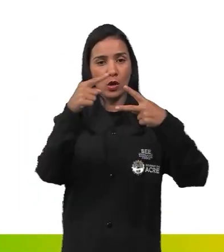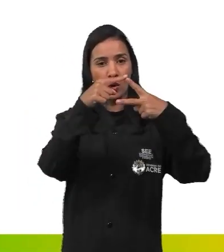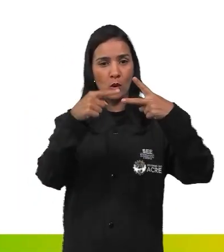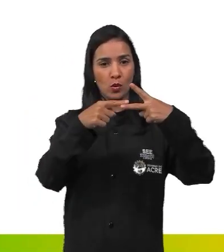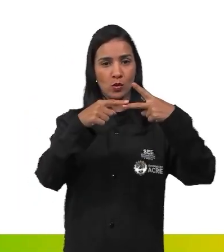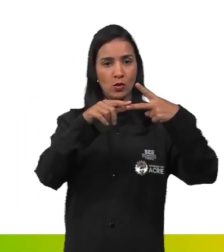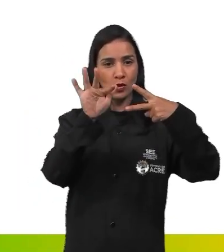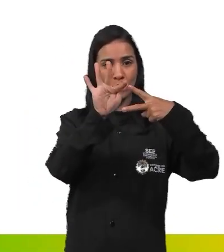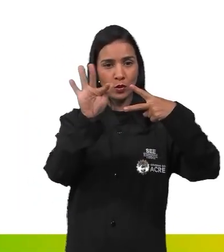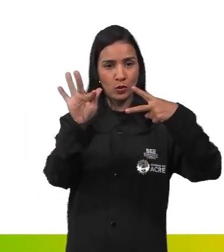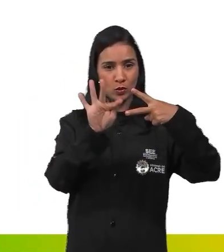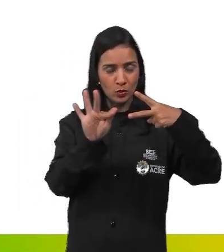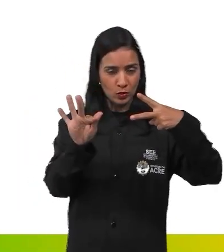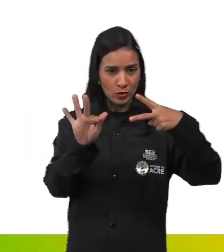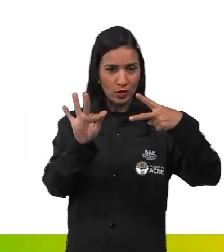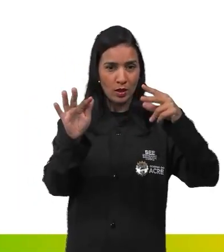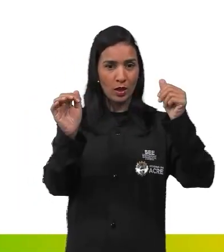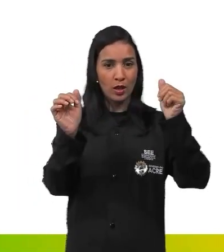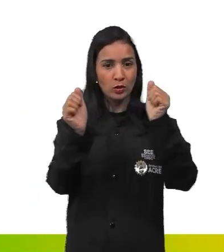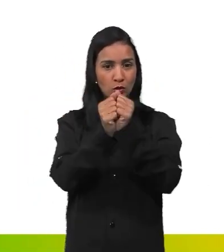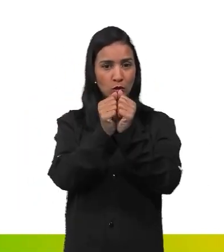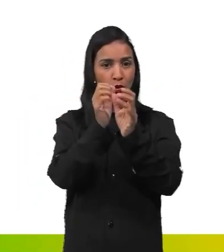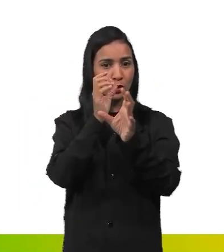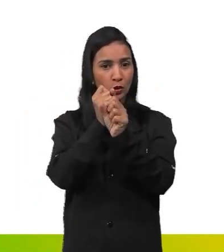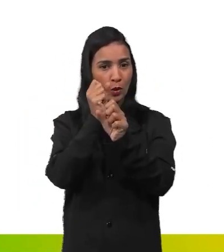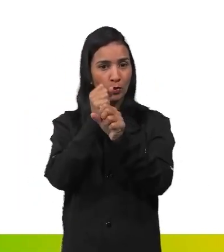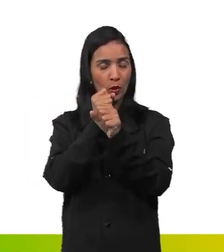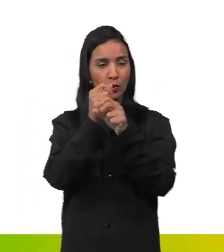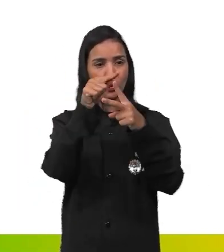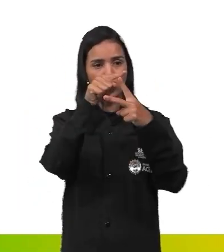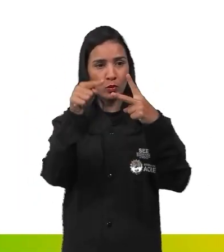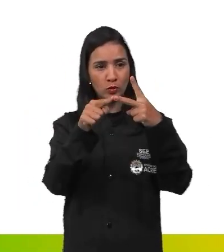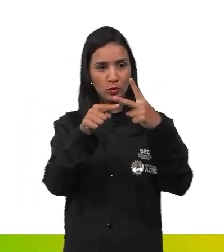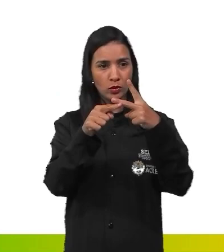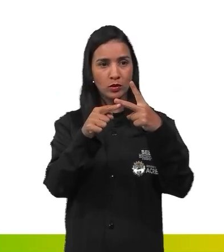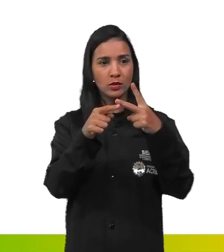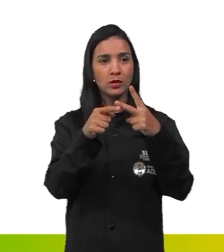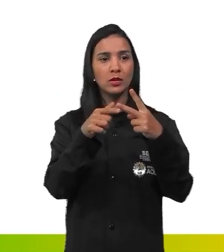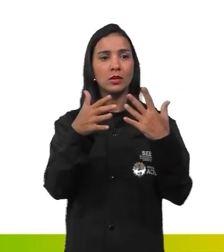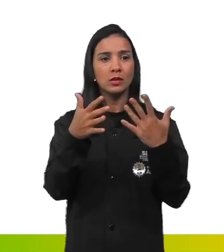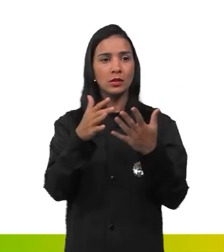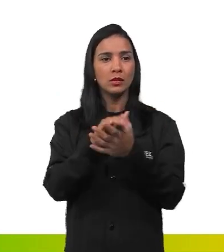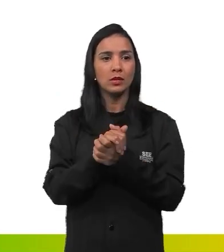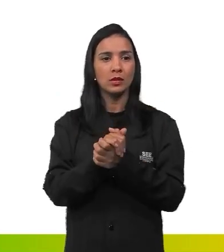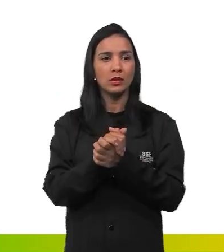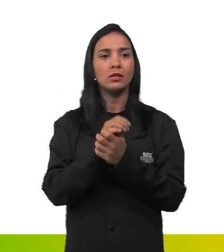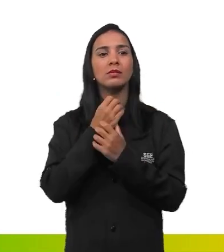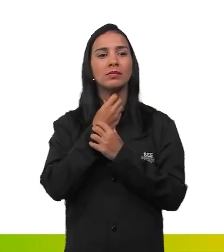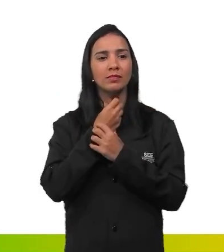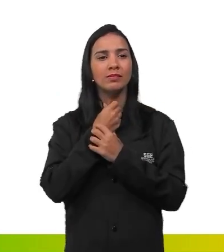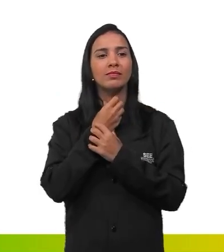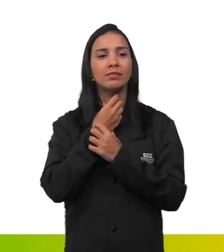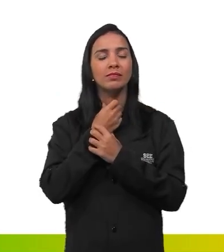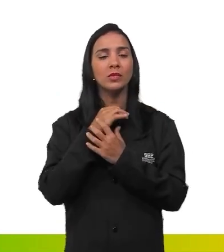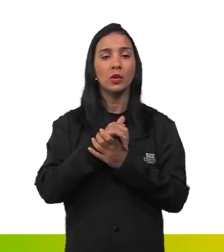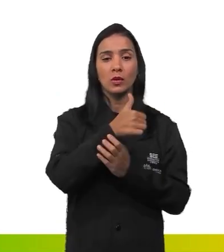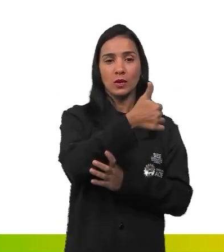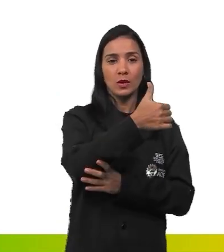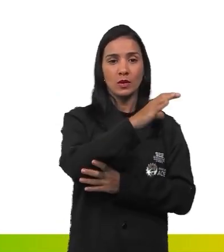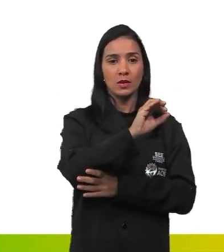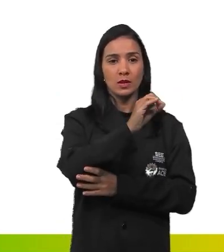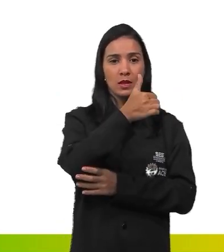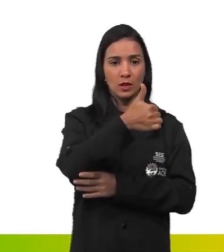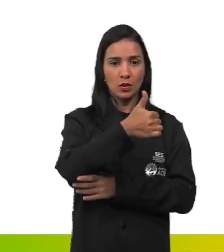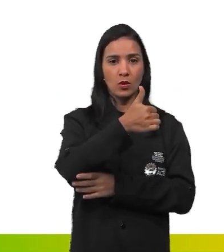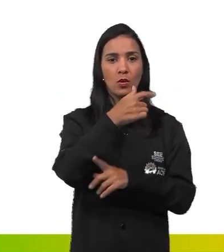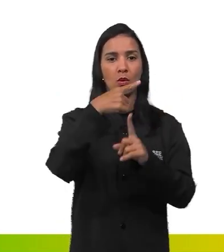101. Ele somou o segundo de cima com o segundo de baixo, 101 e assim por diante